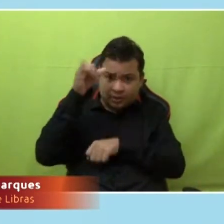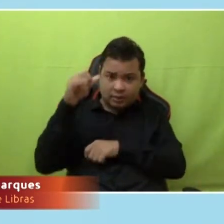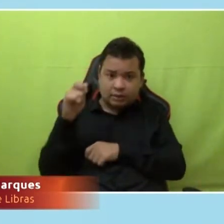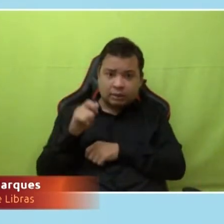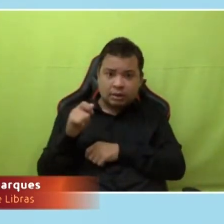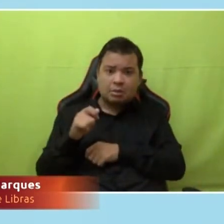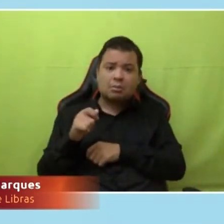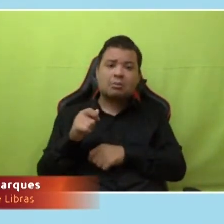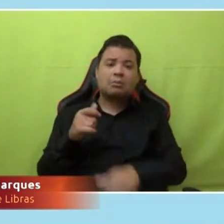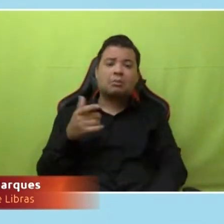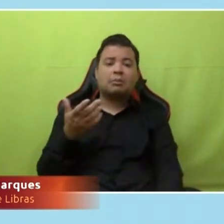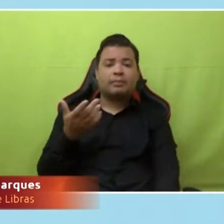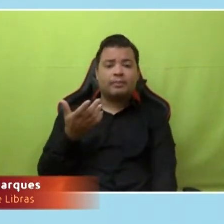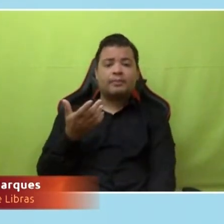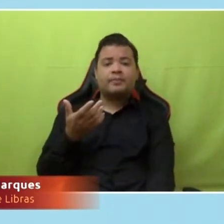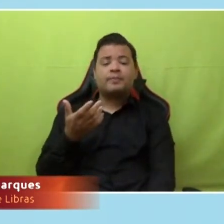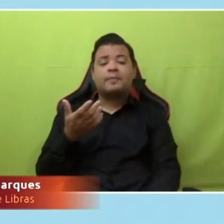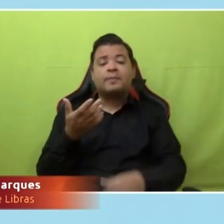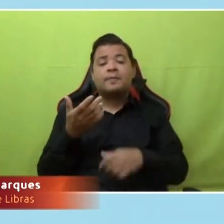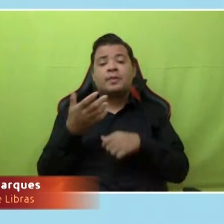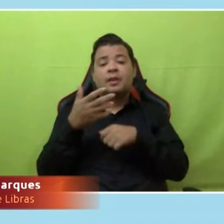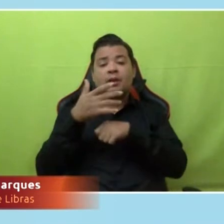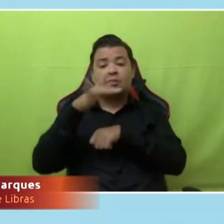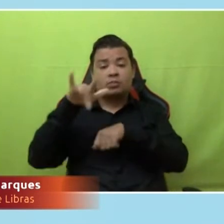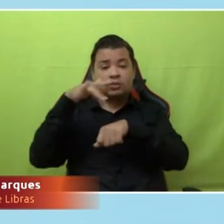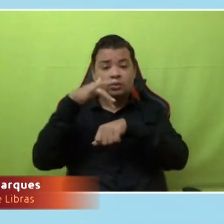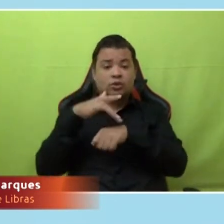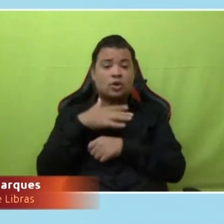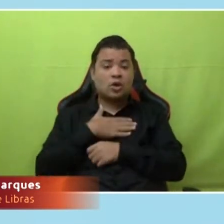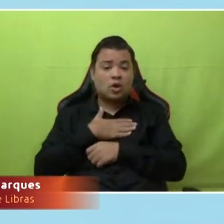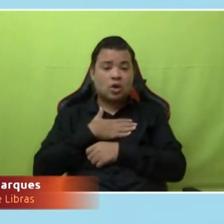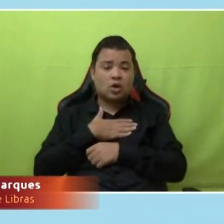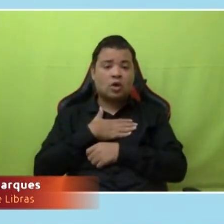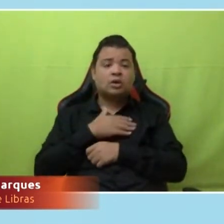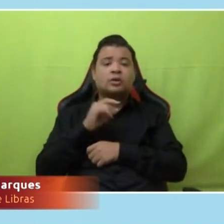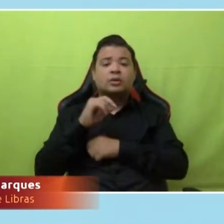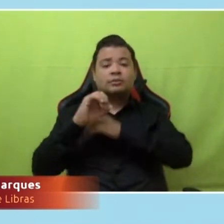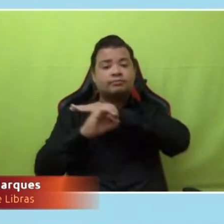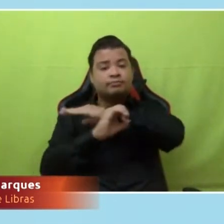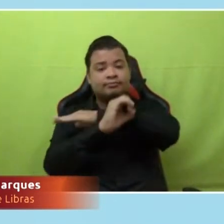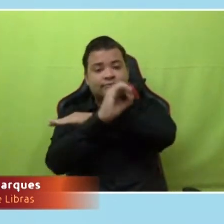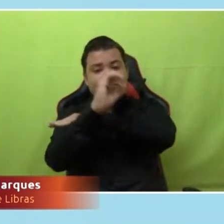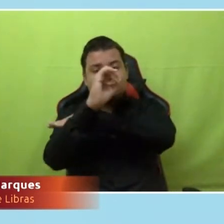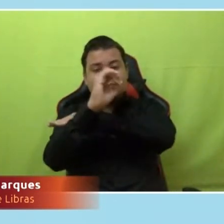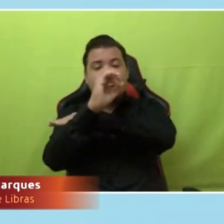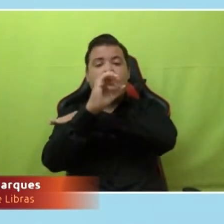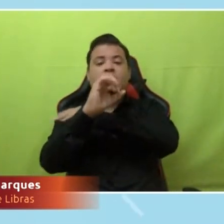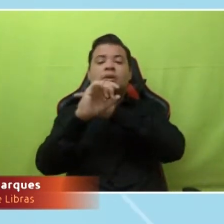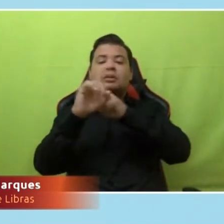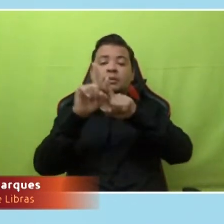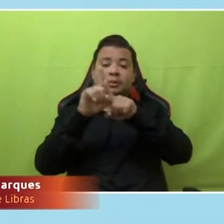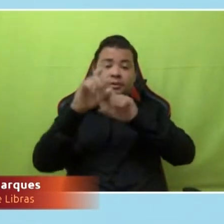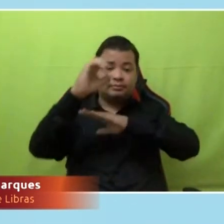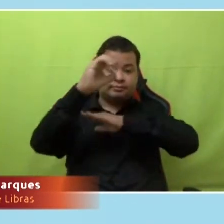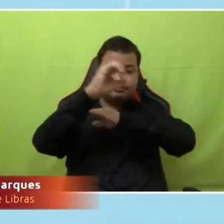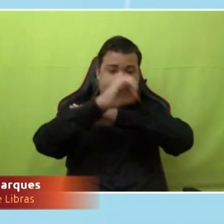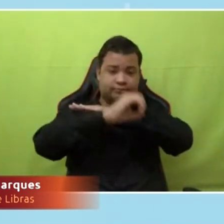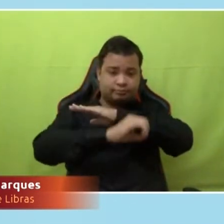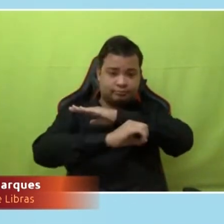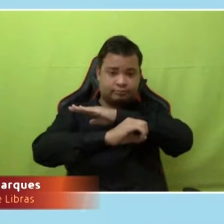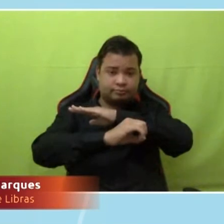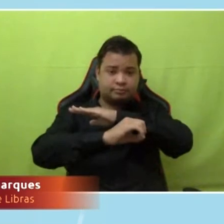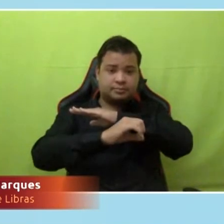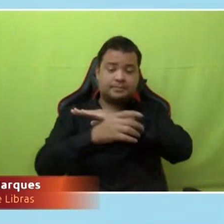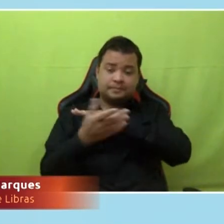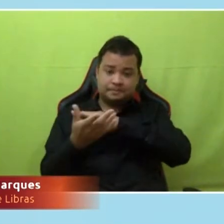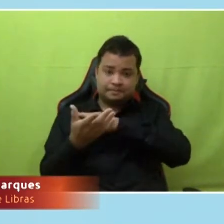gosta muito de se alimentar no começo do dia e no final do dia. Mas se não tem alimento no começo e no final do dia, ele vai se alimentar em qualquer hora que